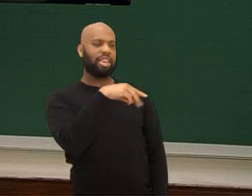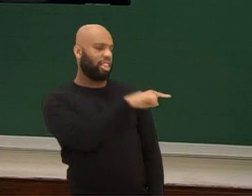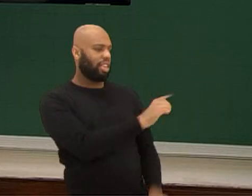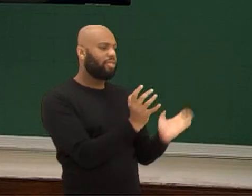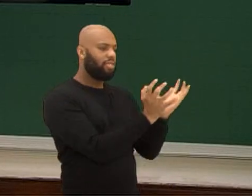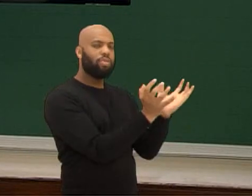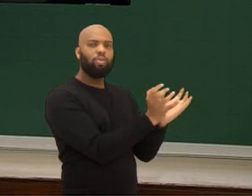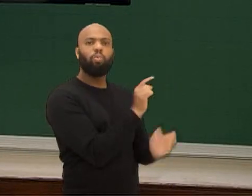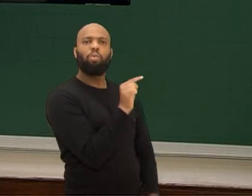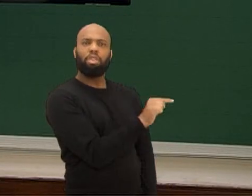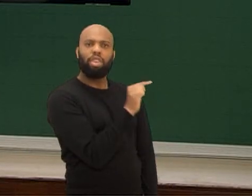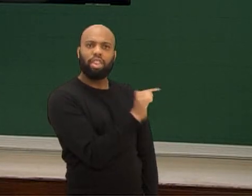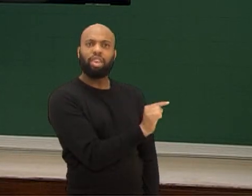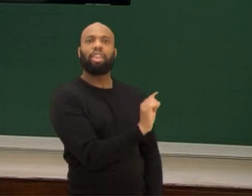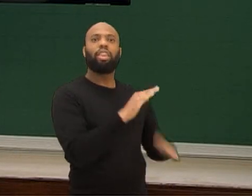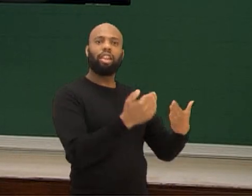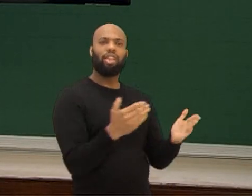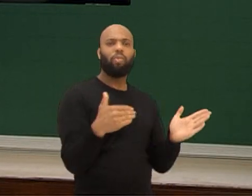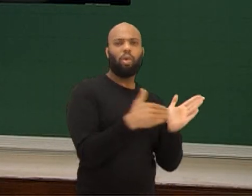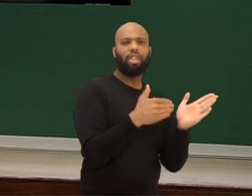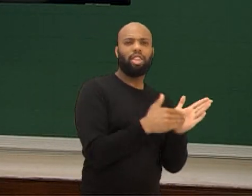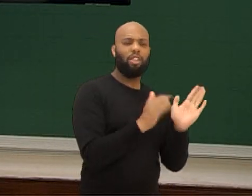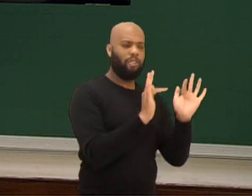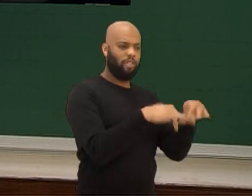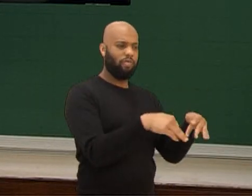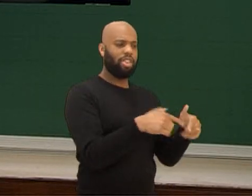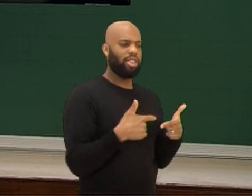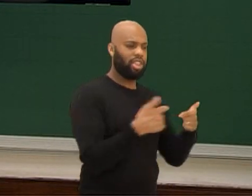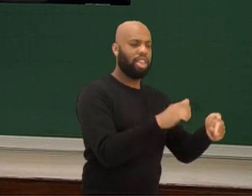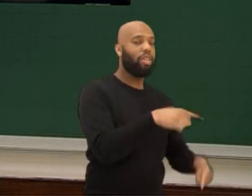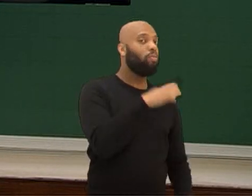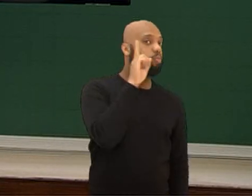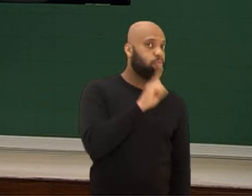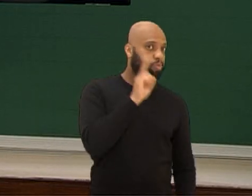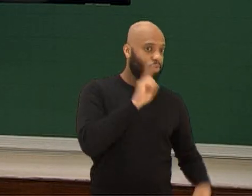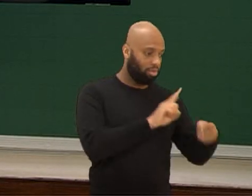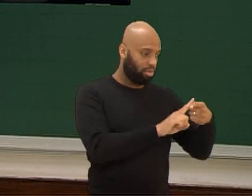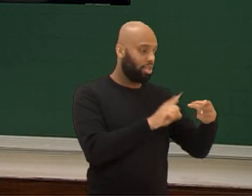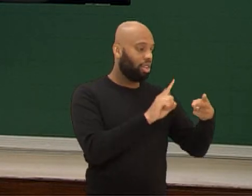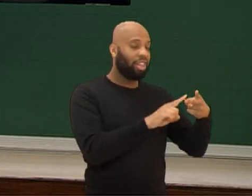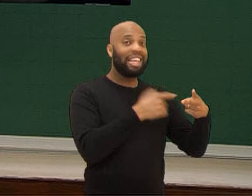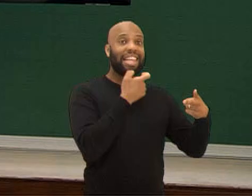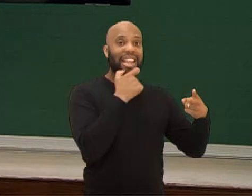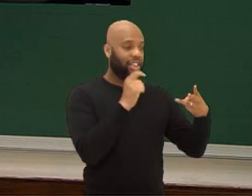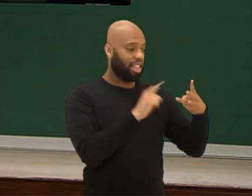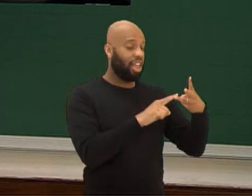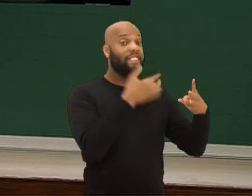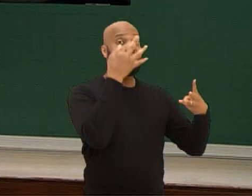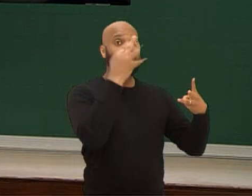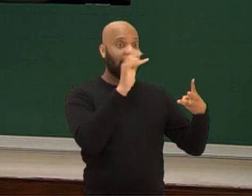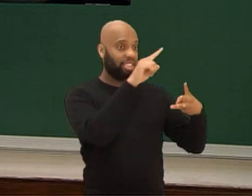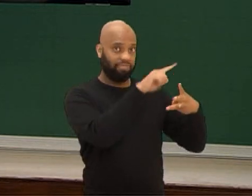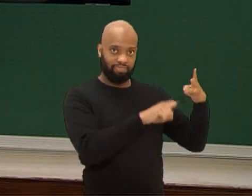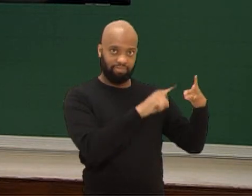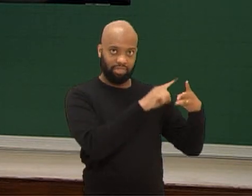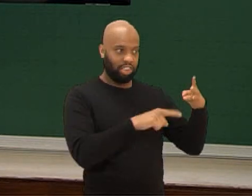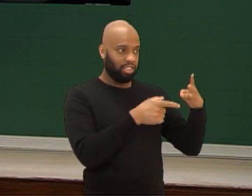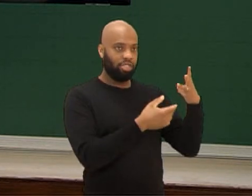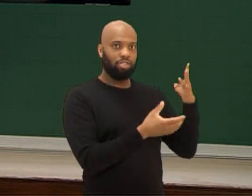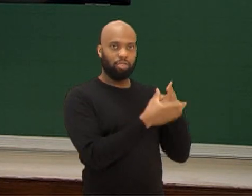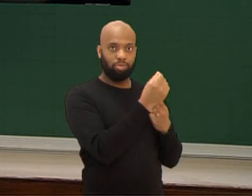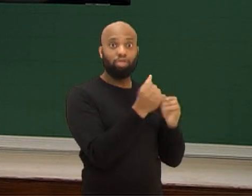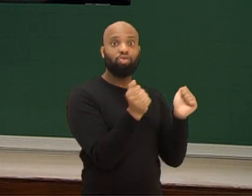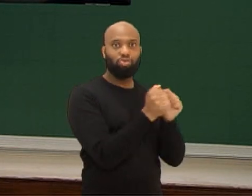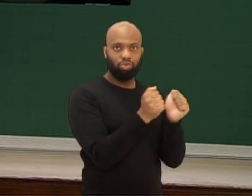Gente, os aliados, até ali no finalzinho da guerra, eram os Estados Unidos, a Inglaterra e a França. Mas tinha